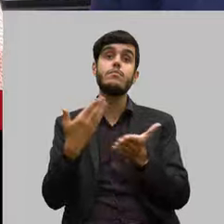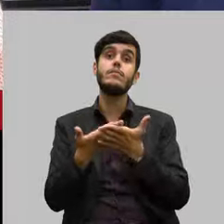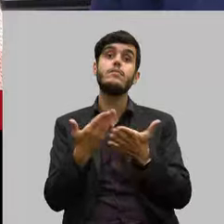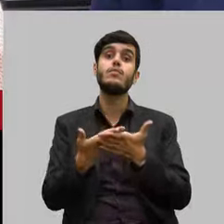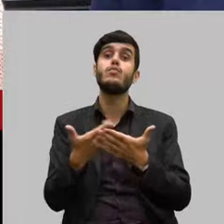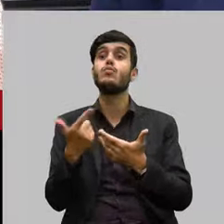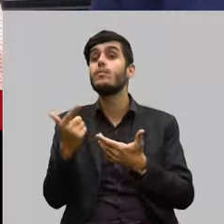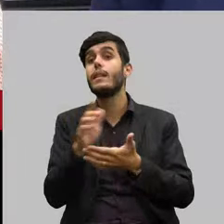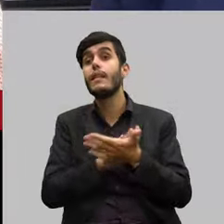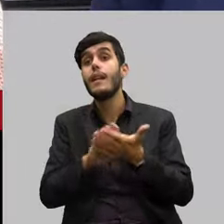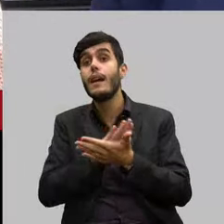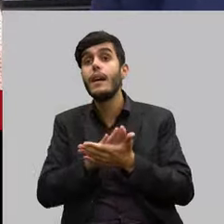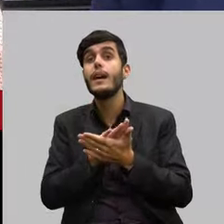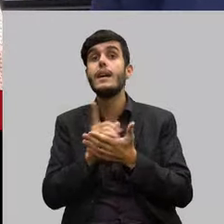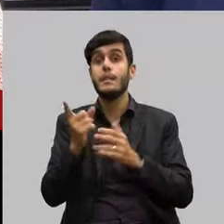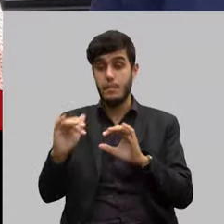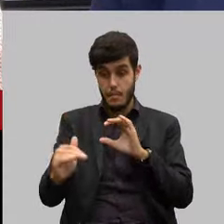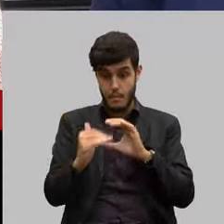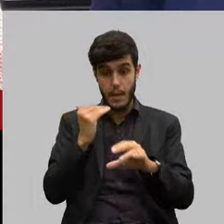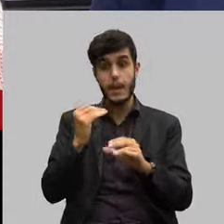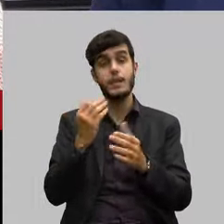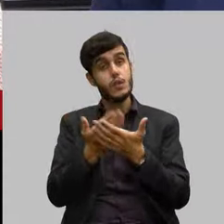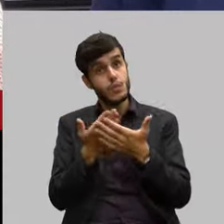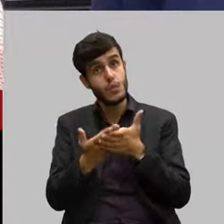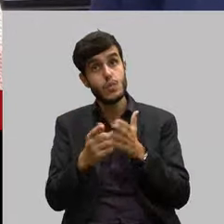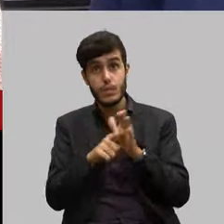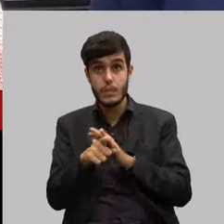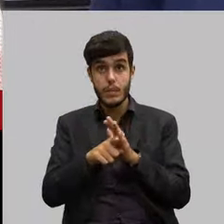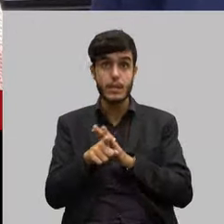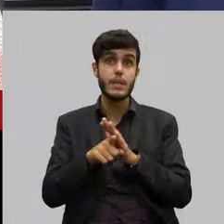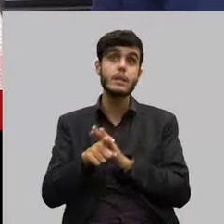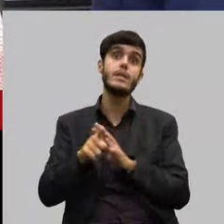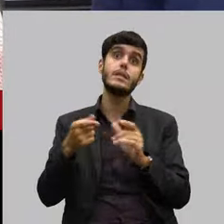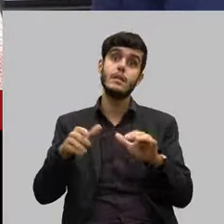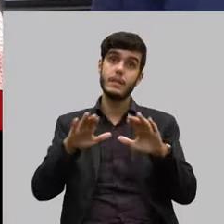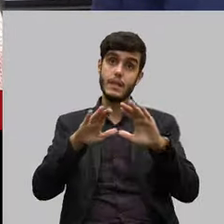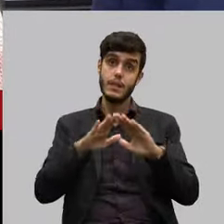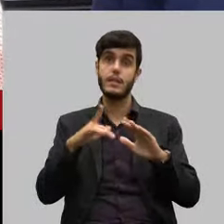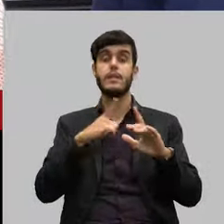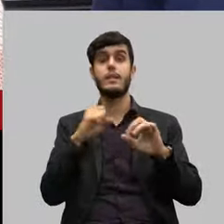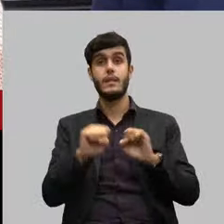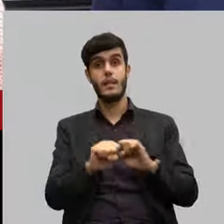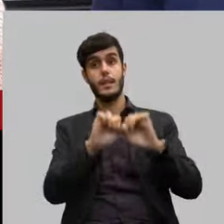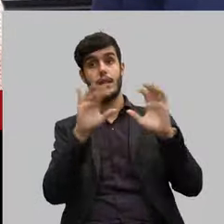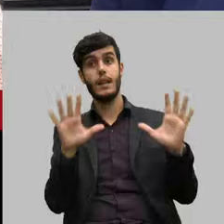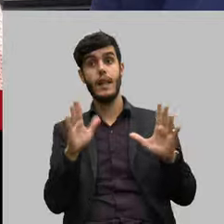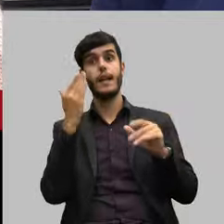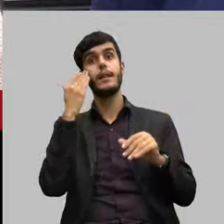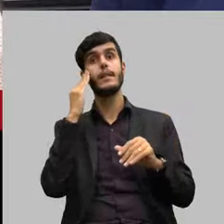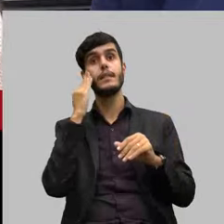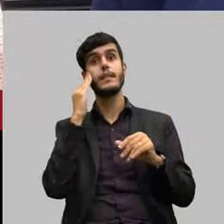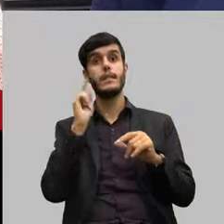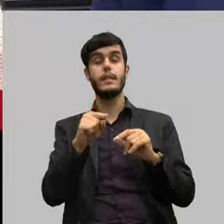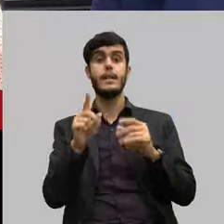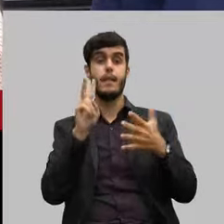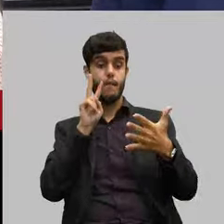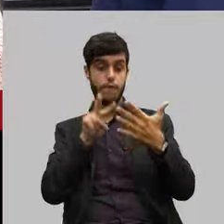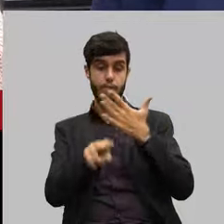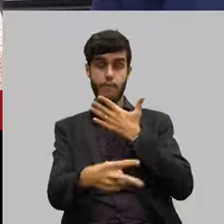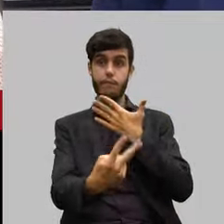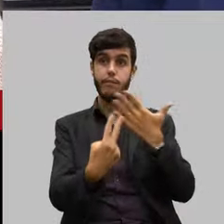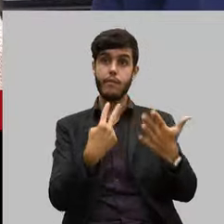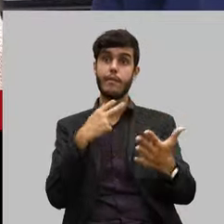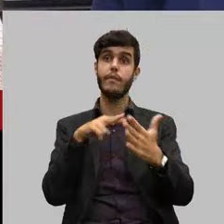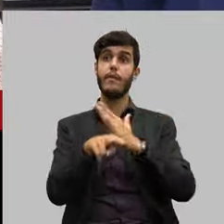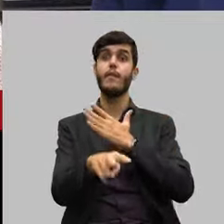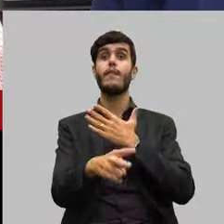solicitação que seja encaminhado a assembleia os estudos atuariais e transparência secretária não